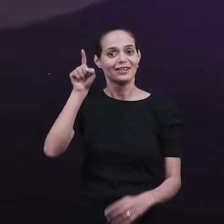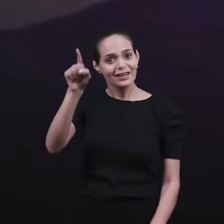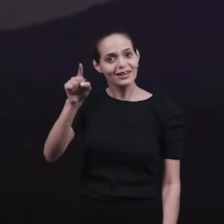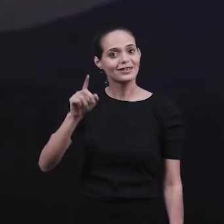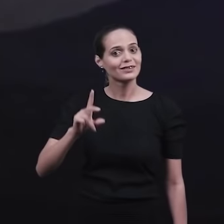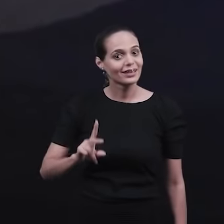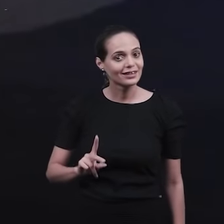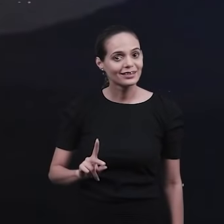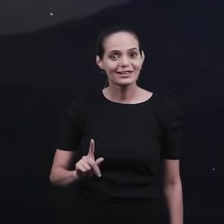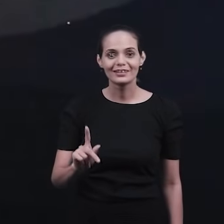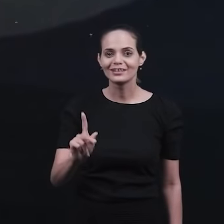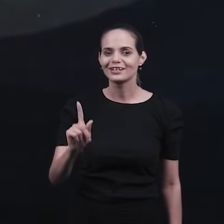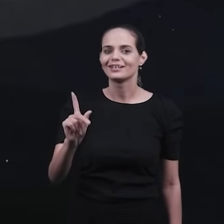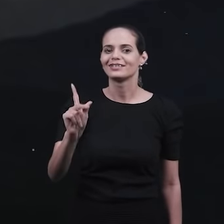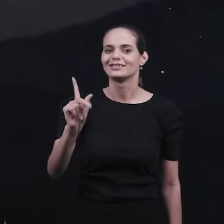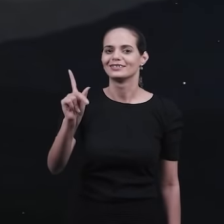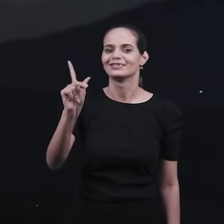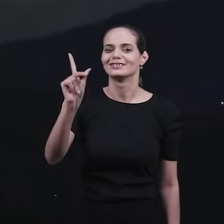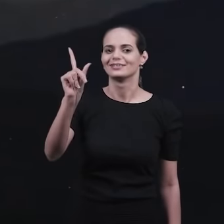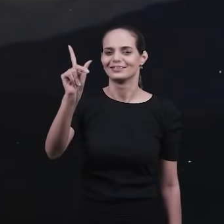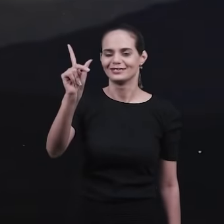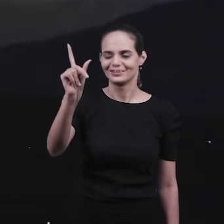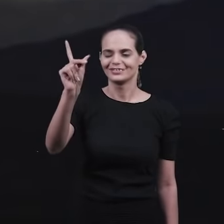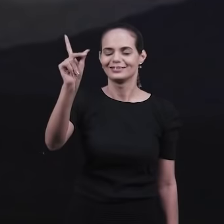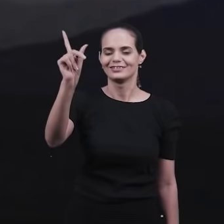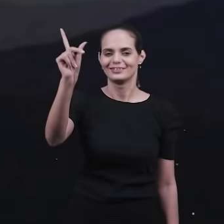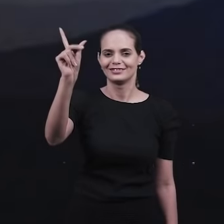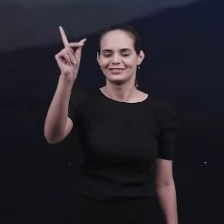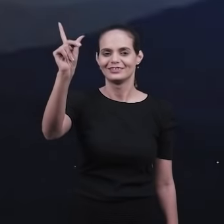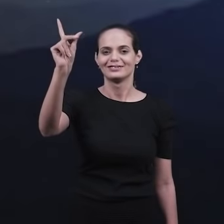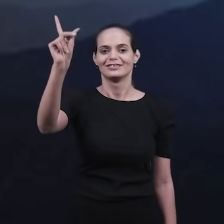ela nunca findará.